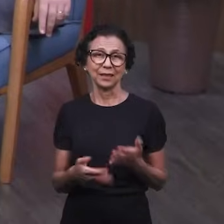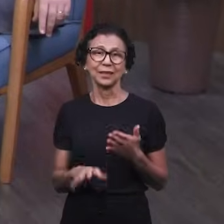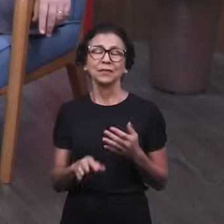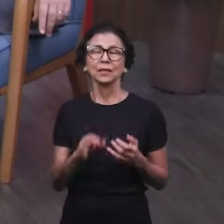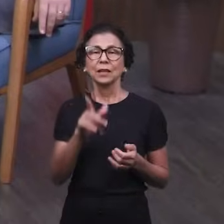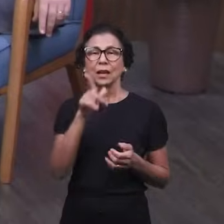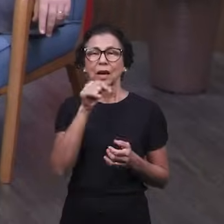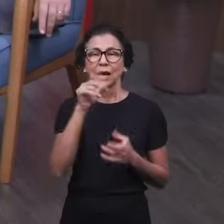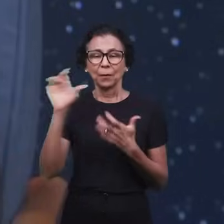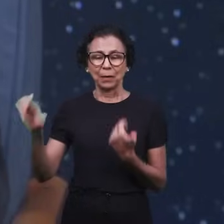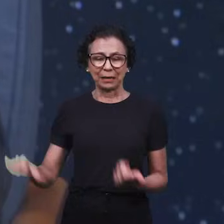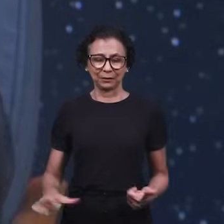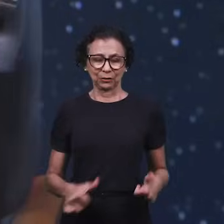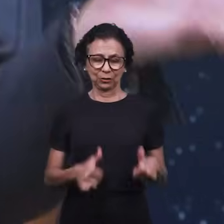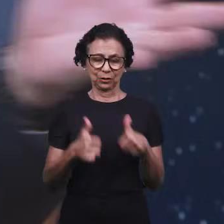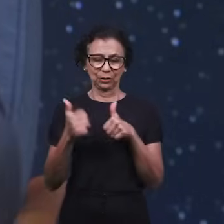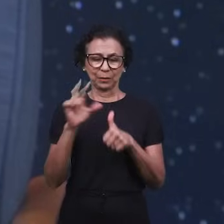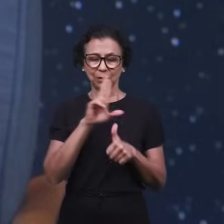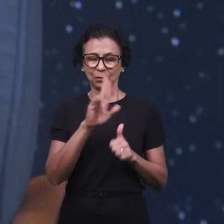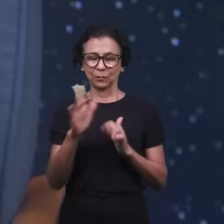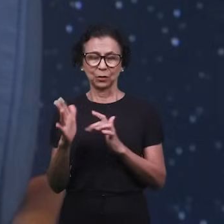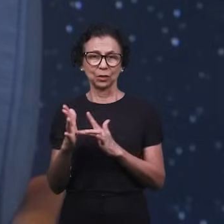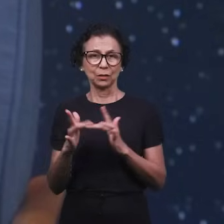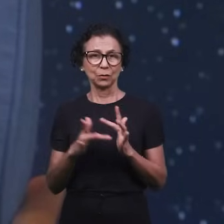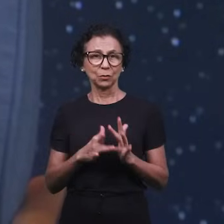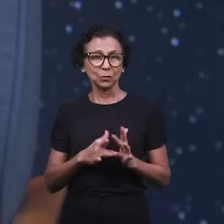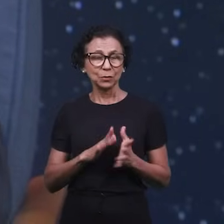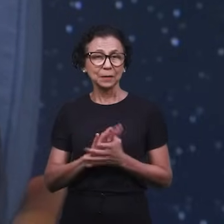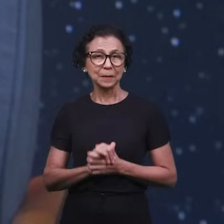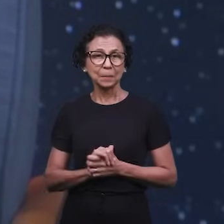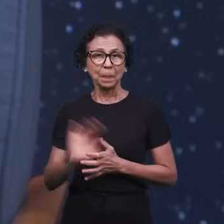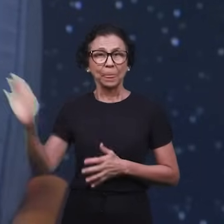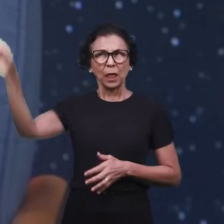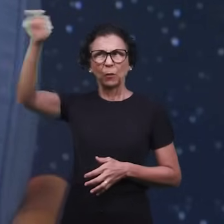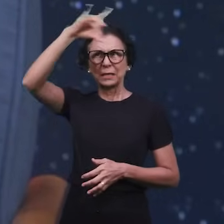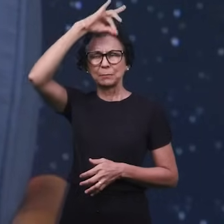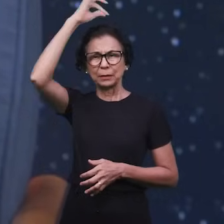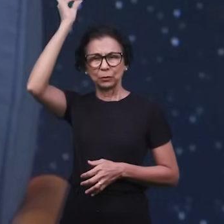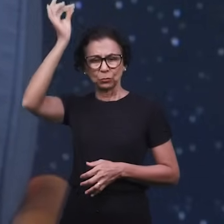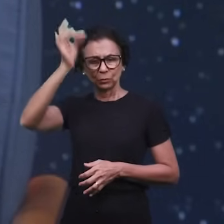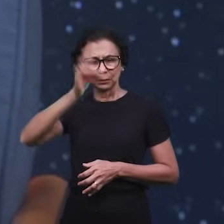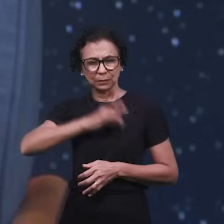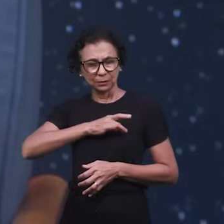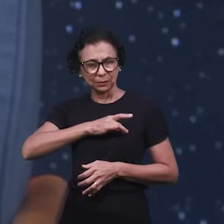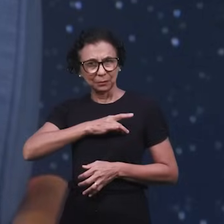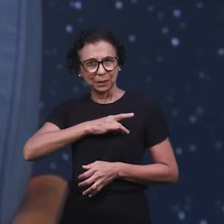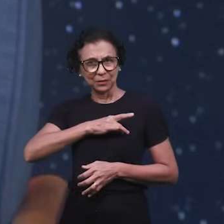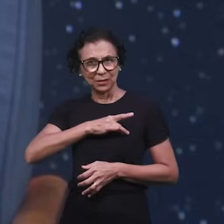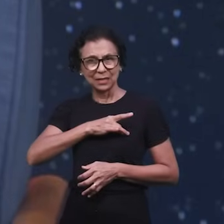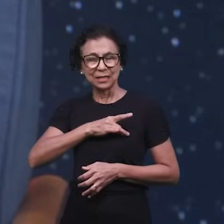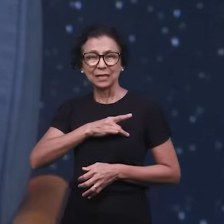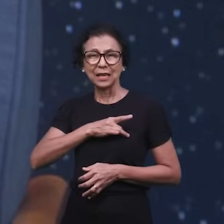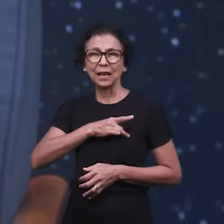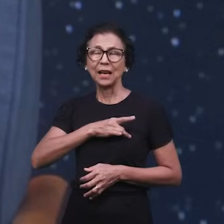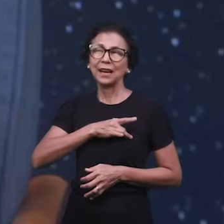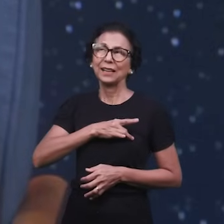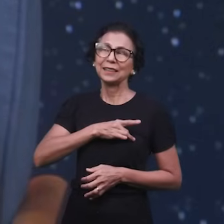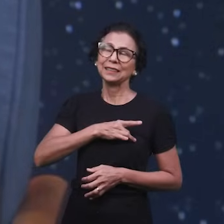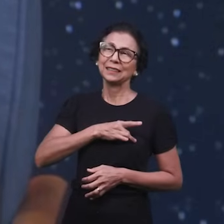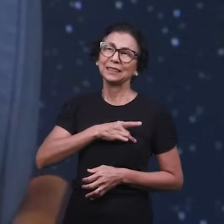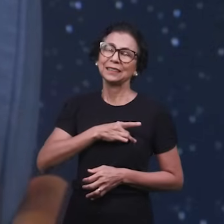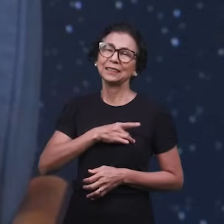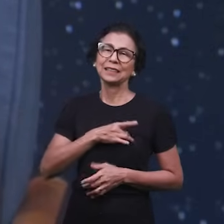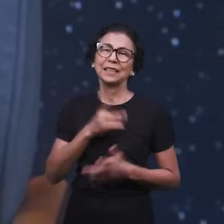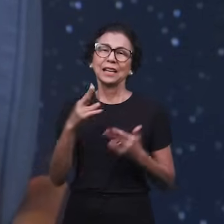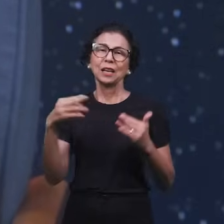Jesus, vai receber o dom do Espírito Santo e vai ter o direito, é como um selo que vai